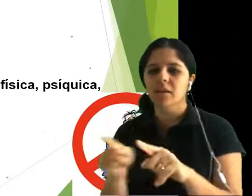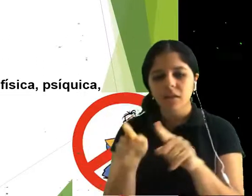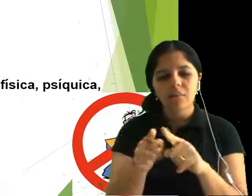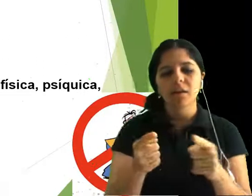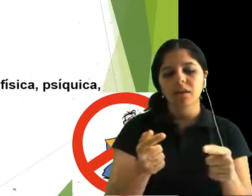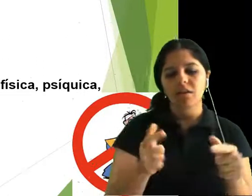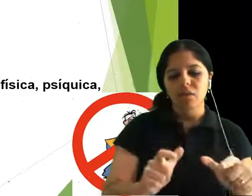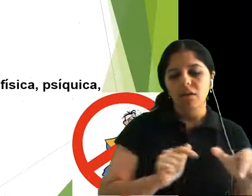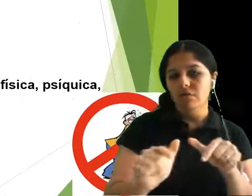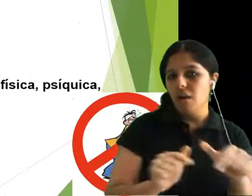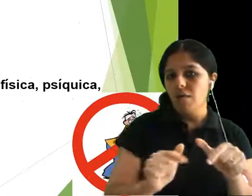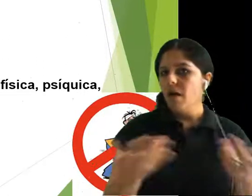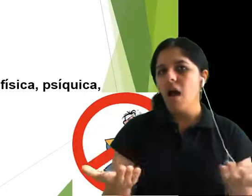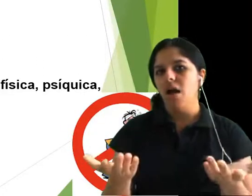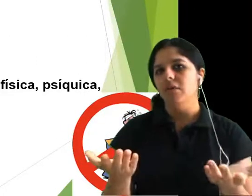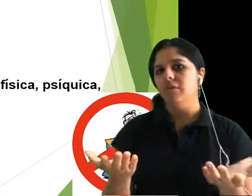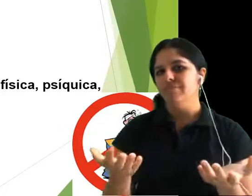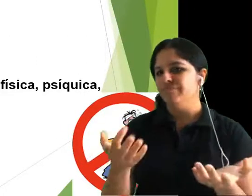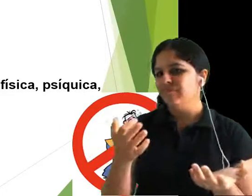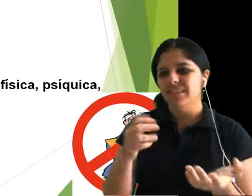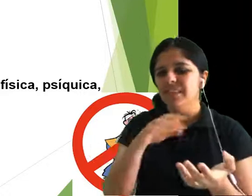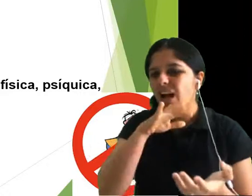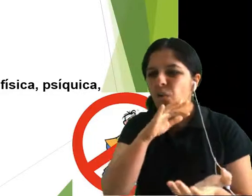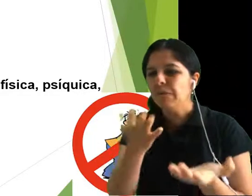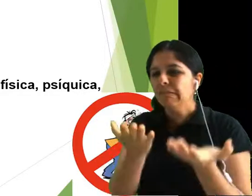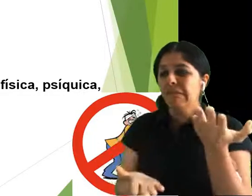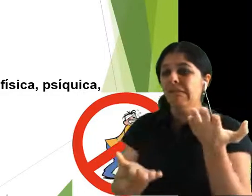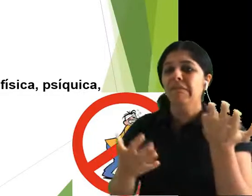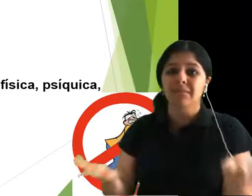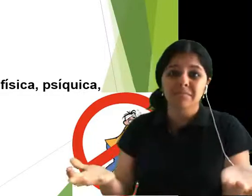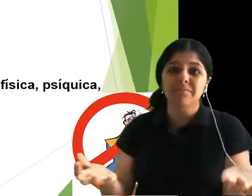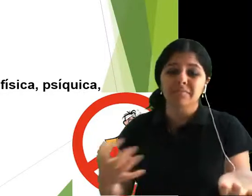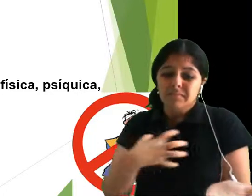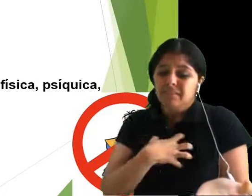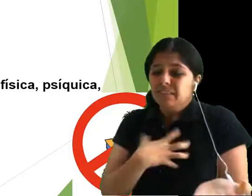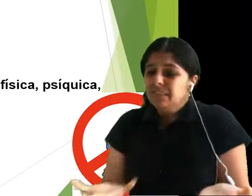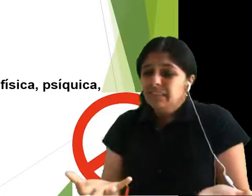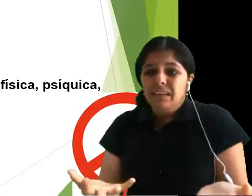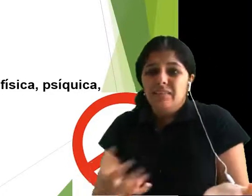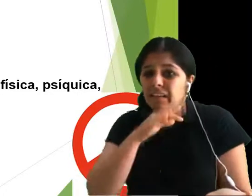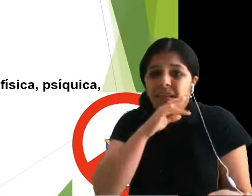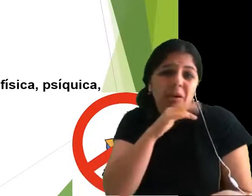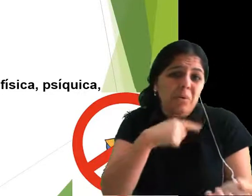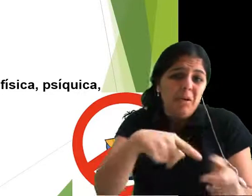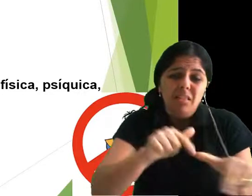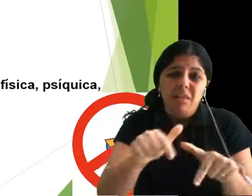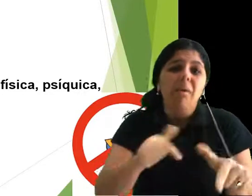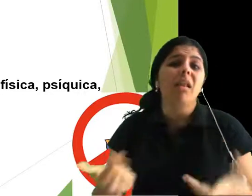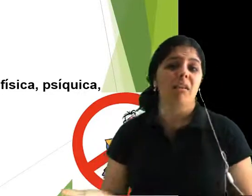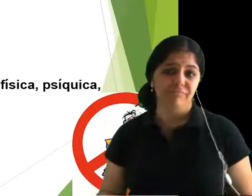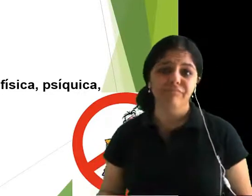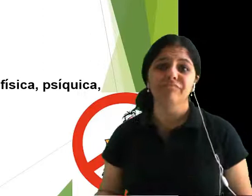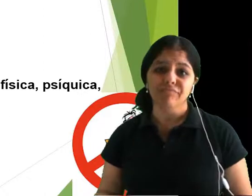profissional também. Quando não está nenhum nem outro, abala os dois. Isso é normal, a gente sabe. Tá?